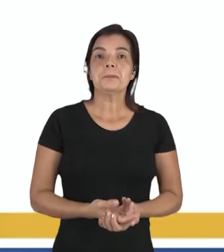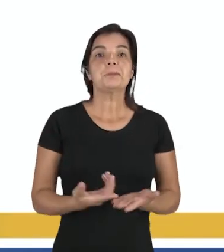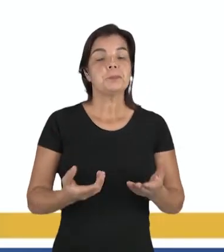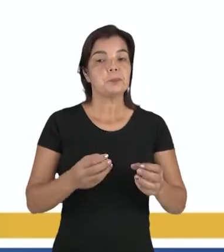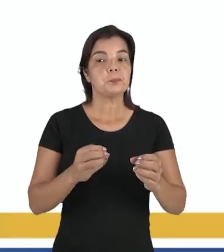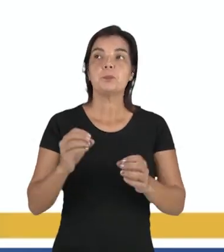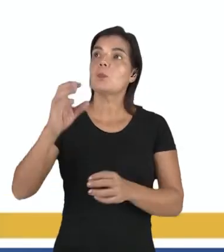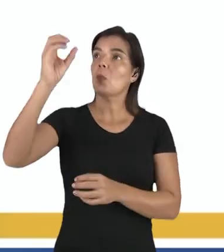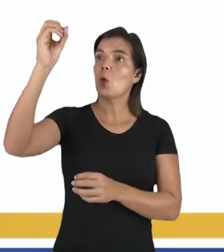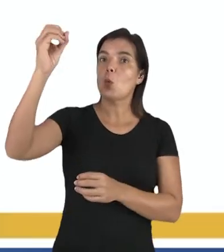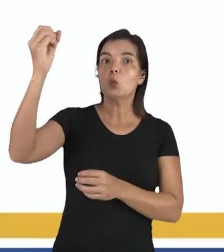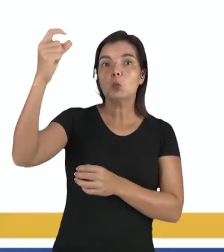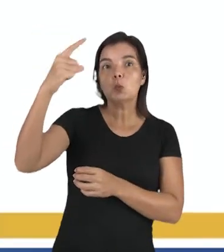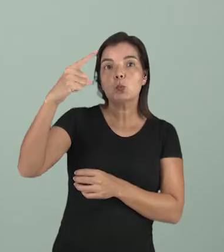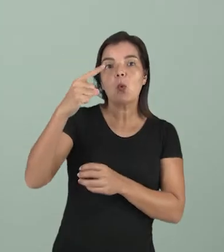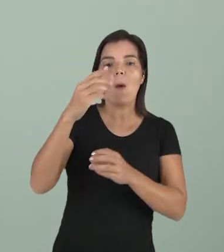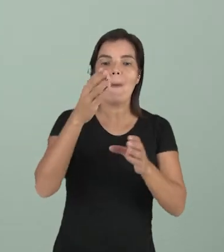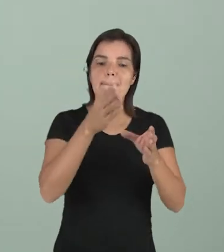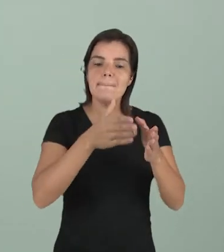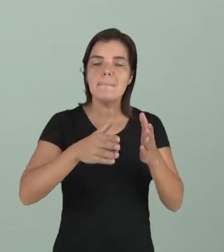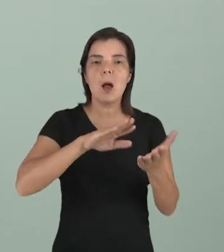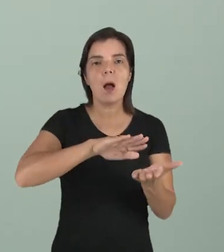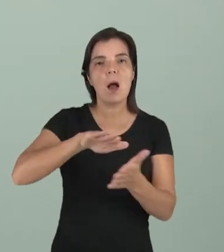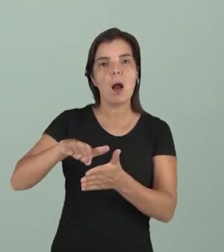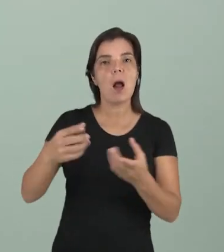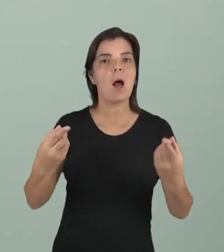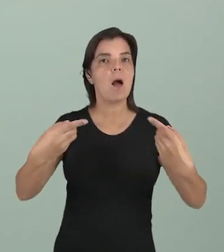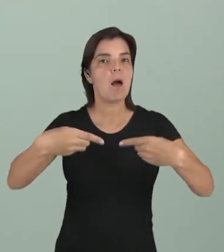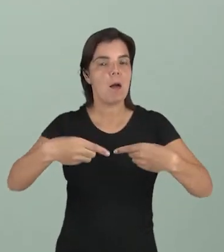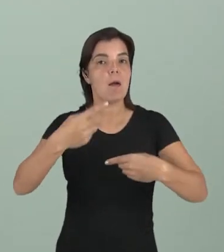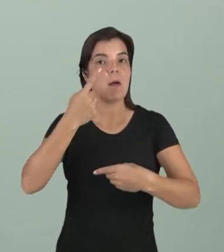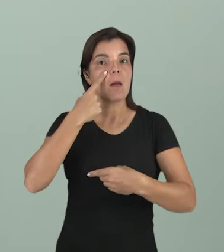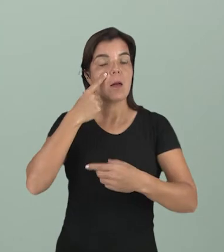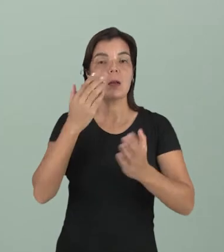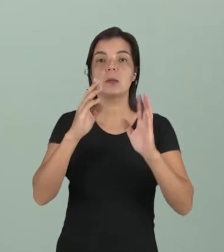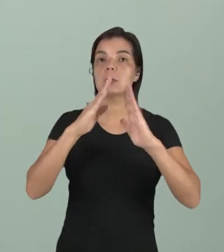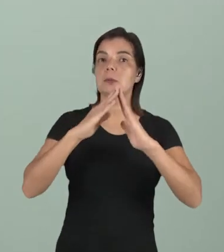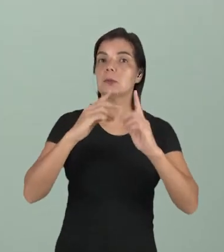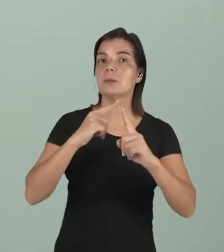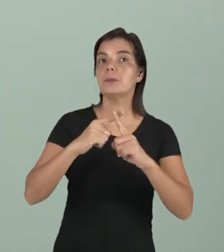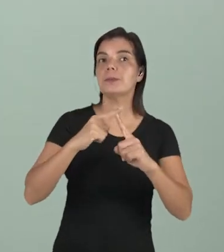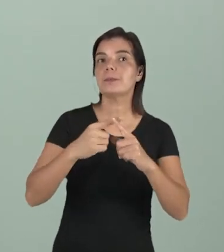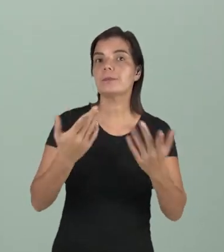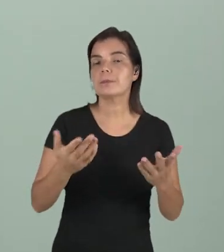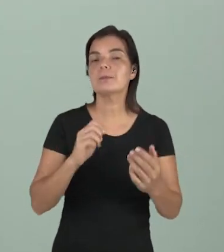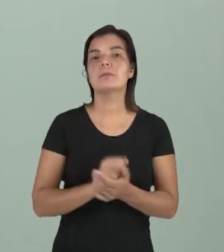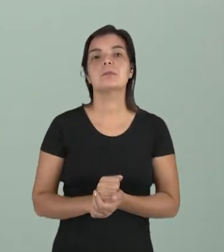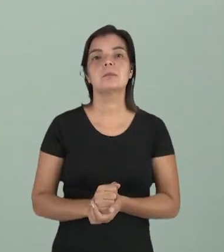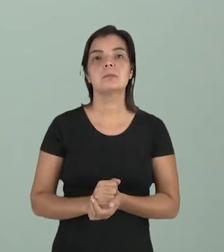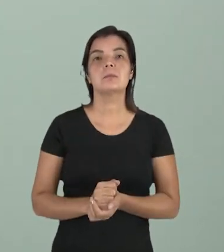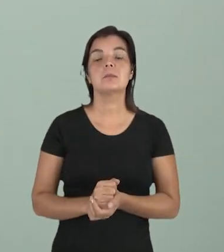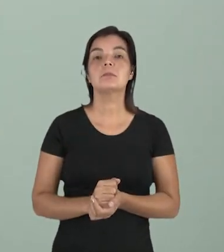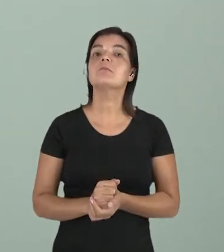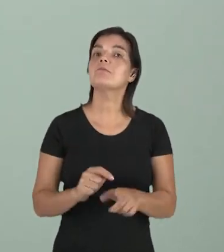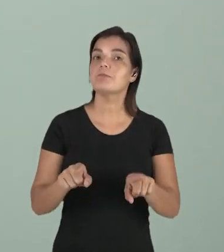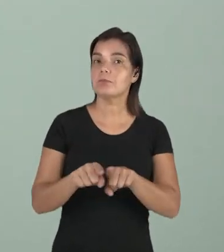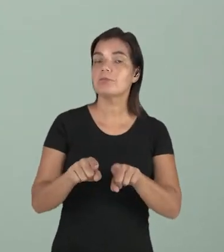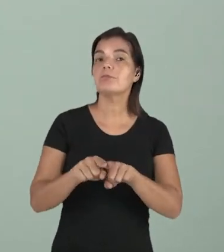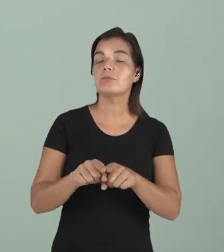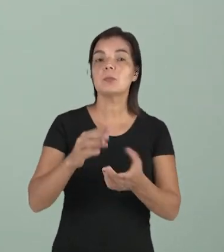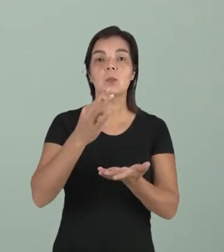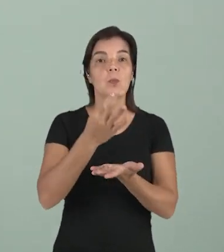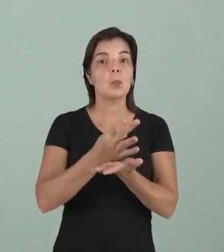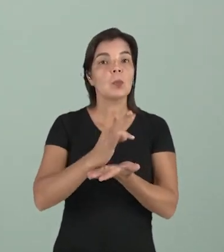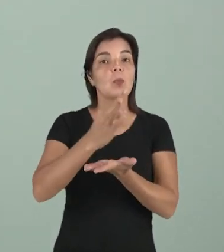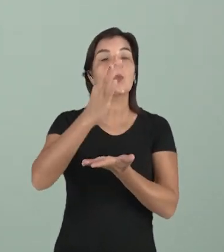Terra do centro do universo é contradizer uma visão da Igreja. Então há uma teologia subjacente a